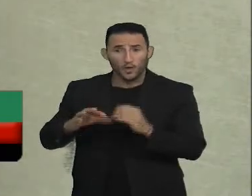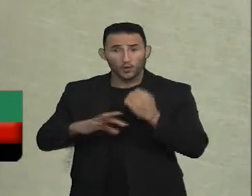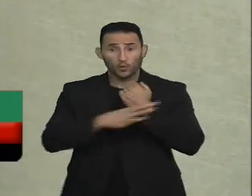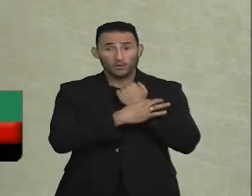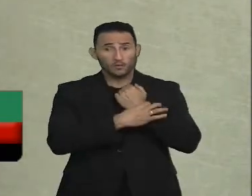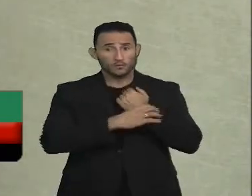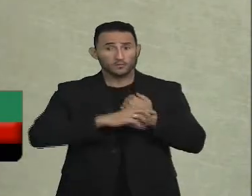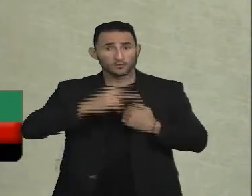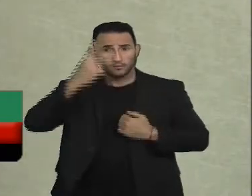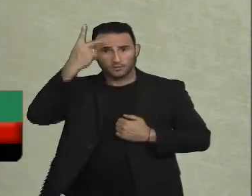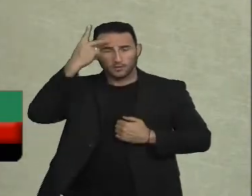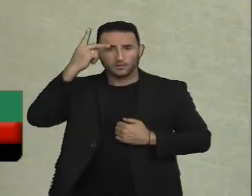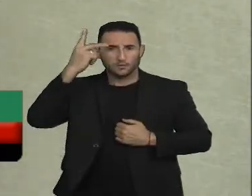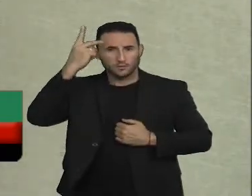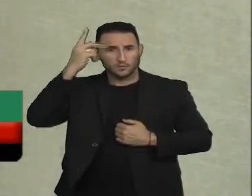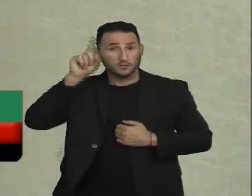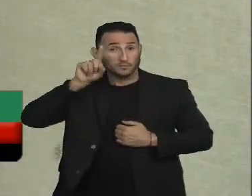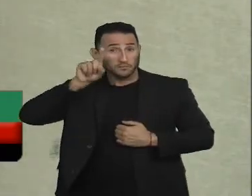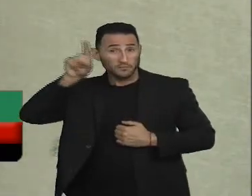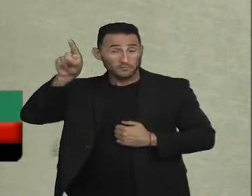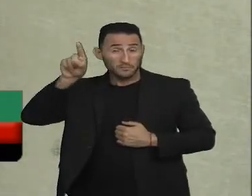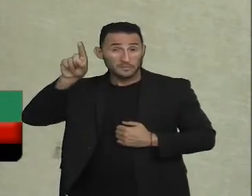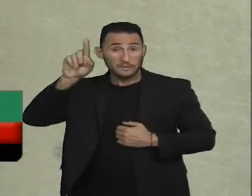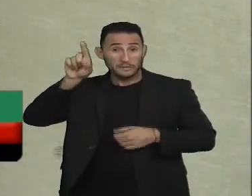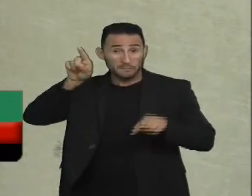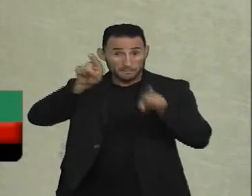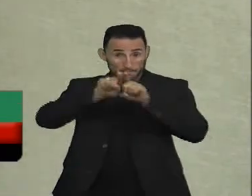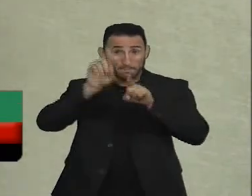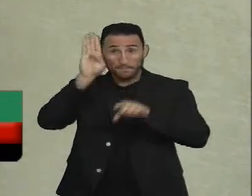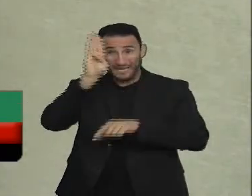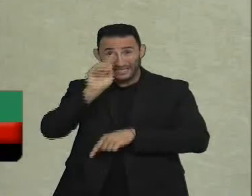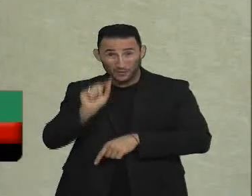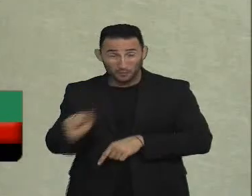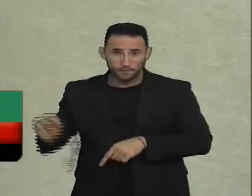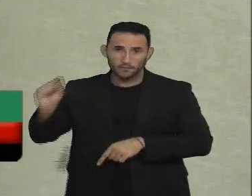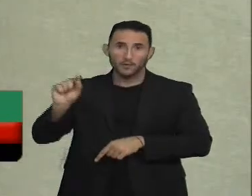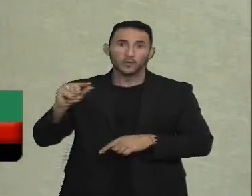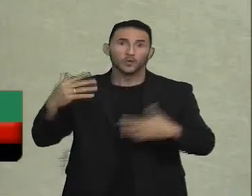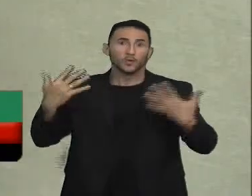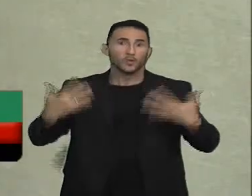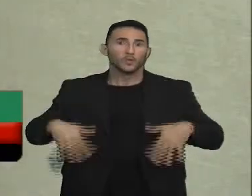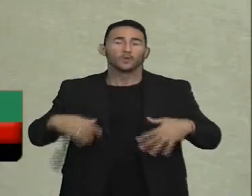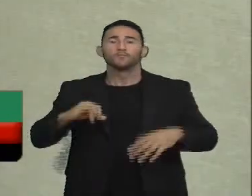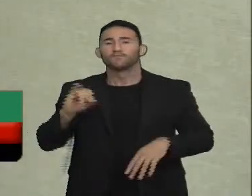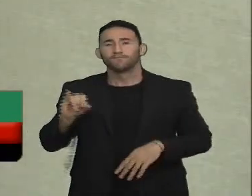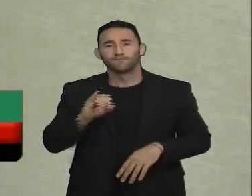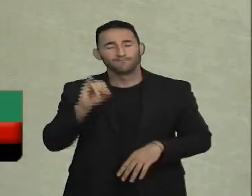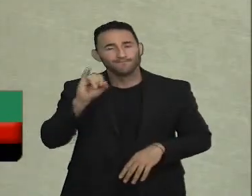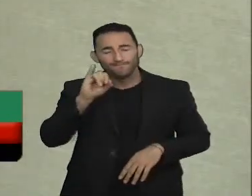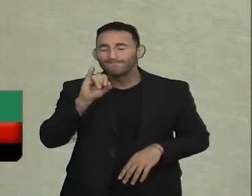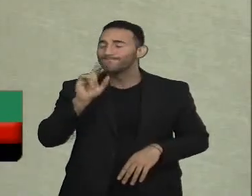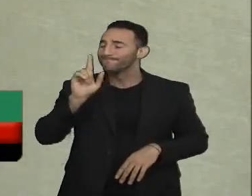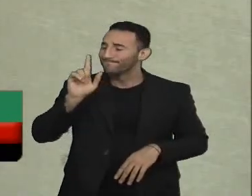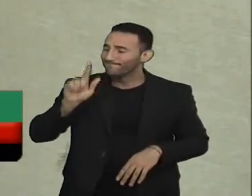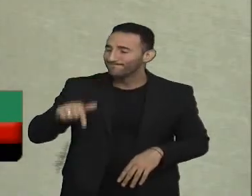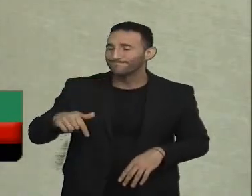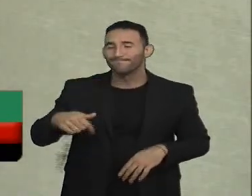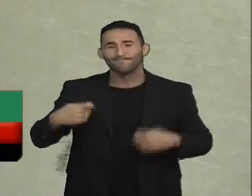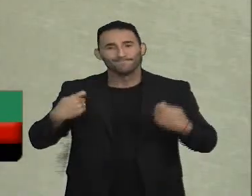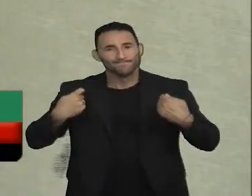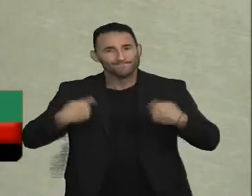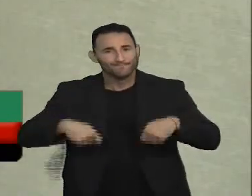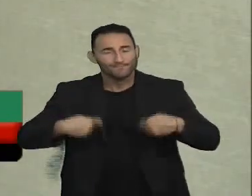de São Paulo e no Brasil é de extrema importância. É fundamental o trabalho da